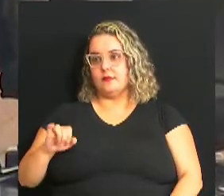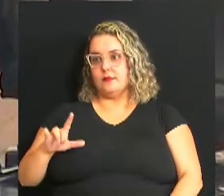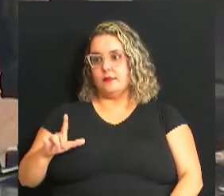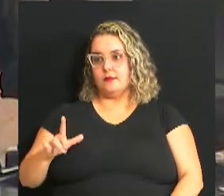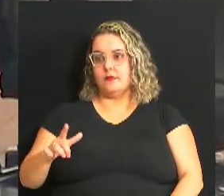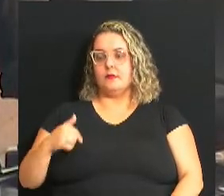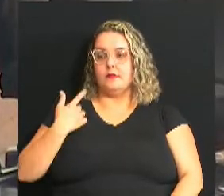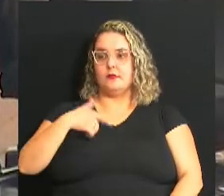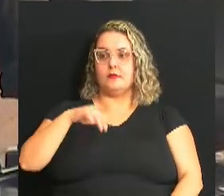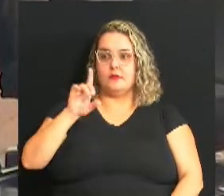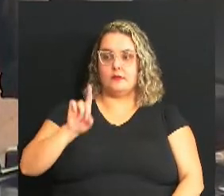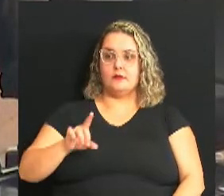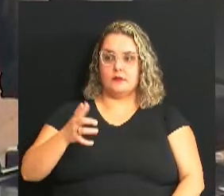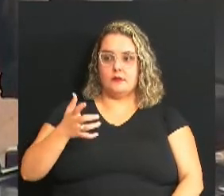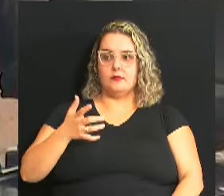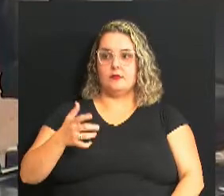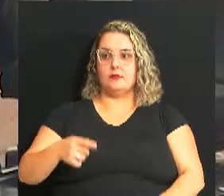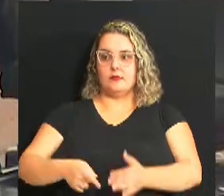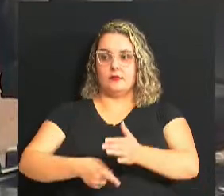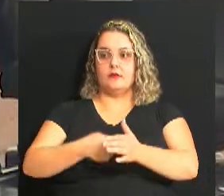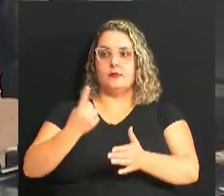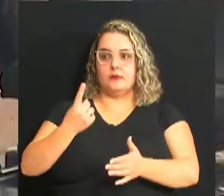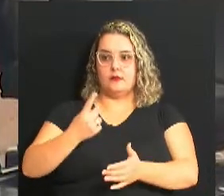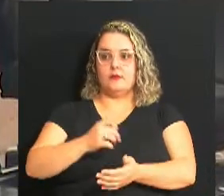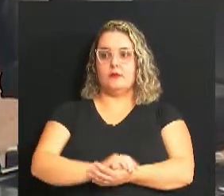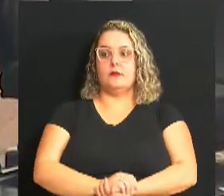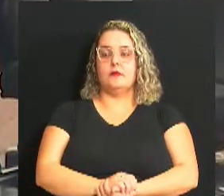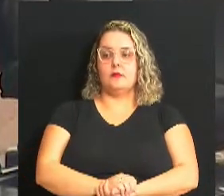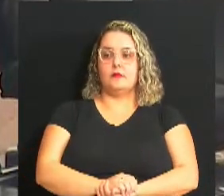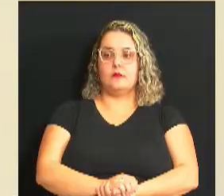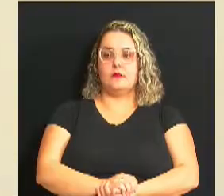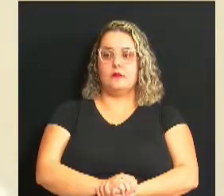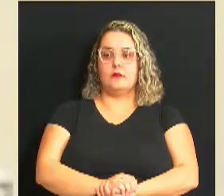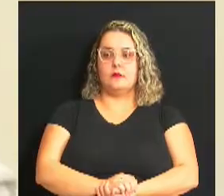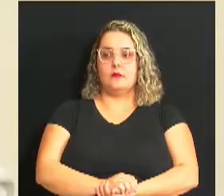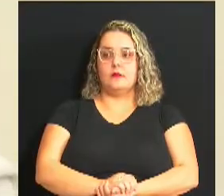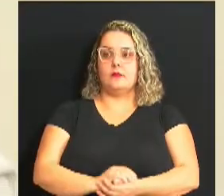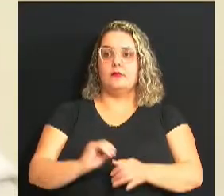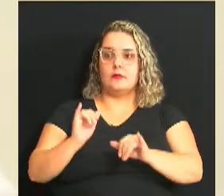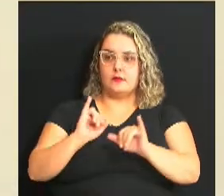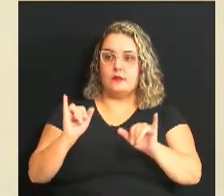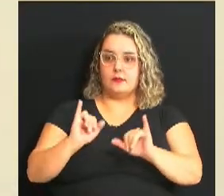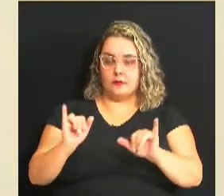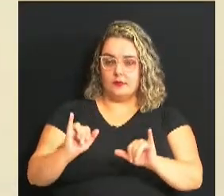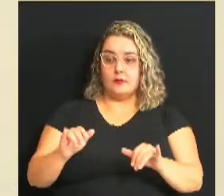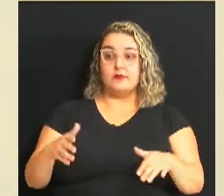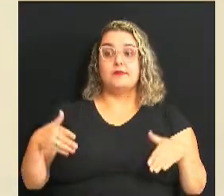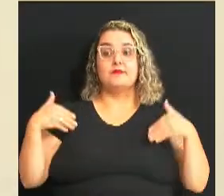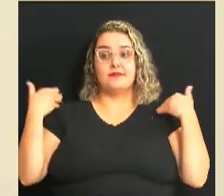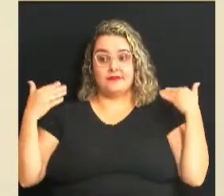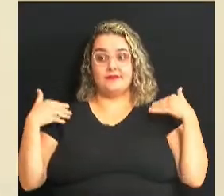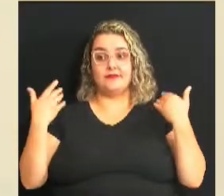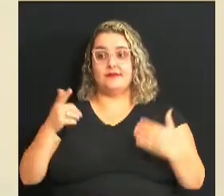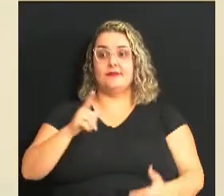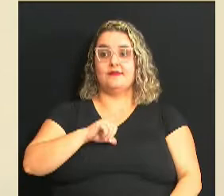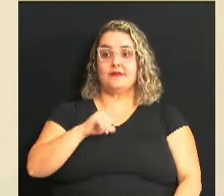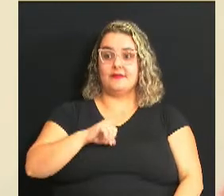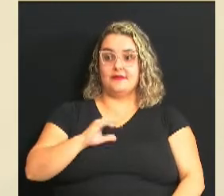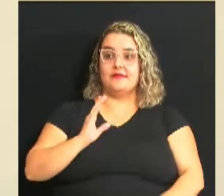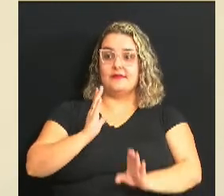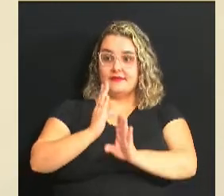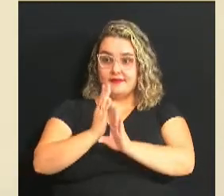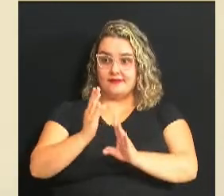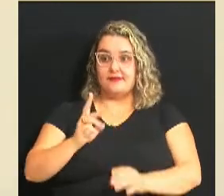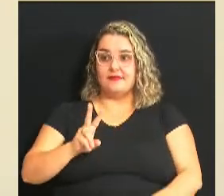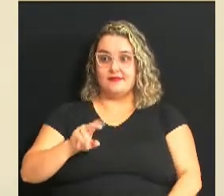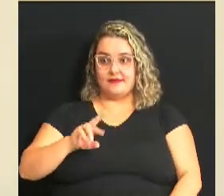Eu queria, primeiro, realmente dar um depoimento da alegria que a gente teve, inclusive nos encontramos na virada, a gente